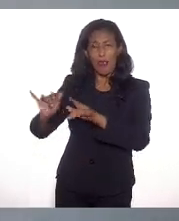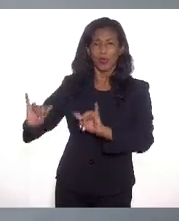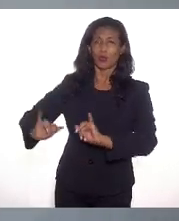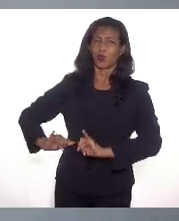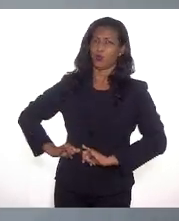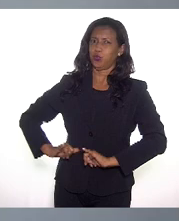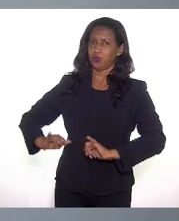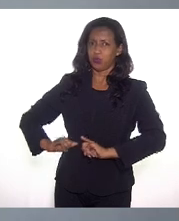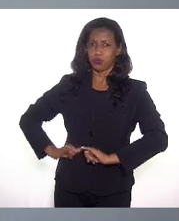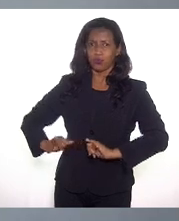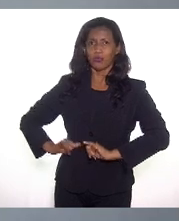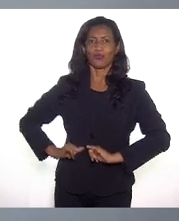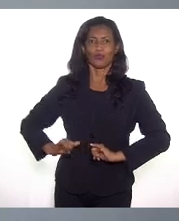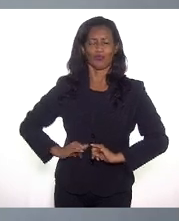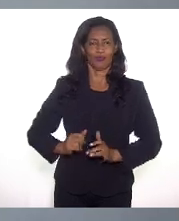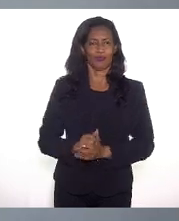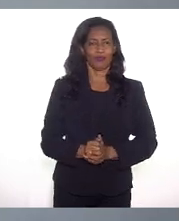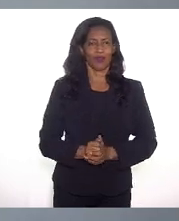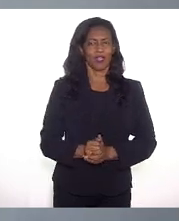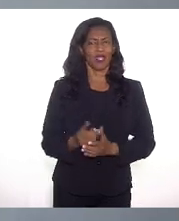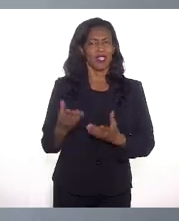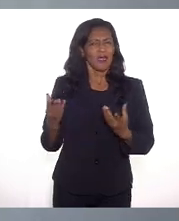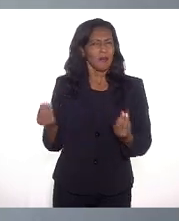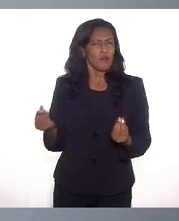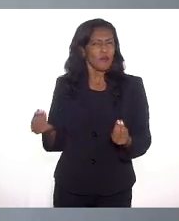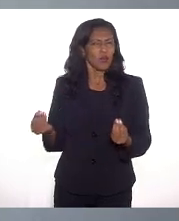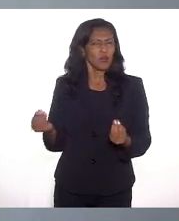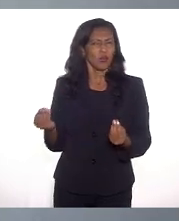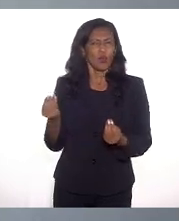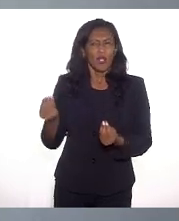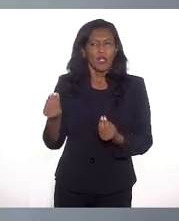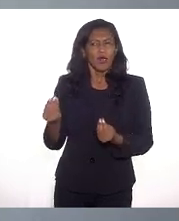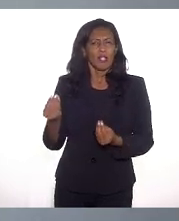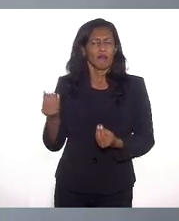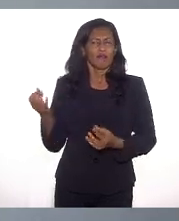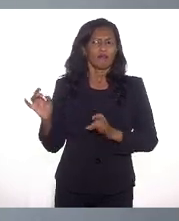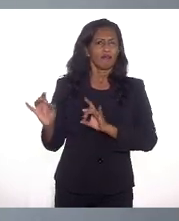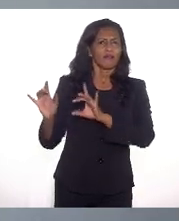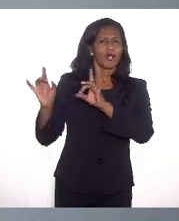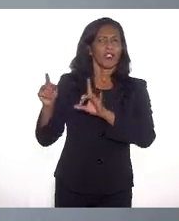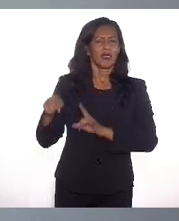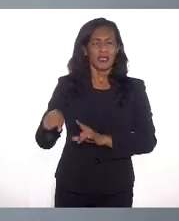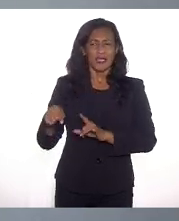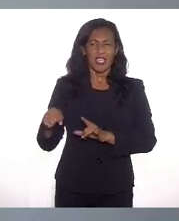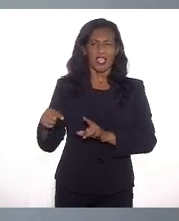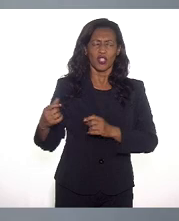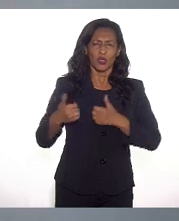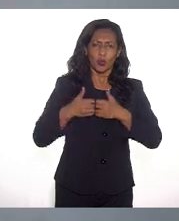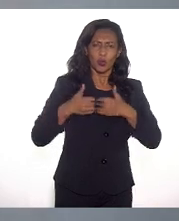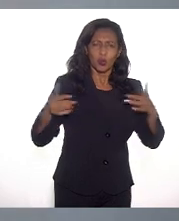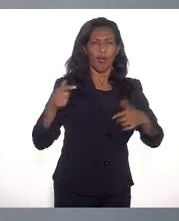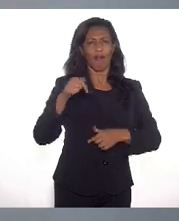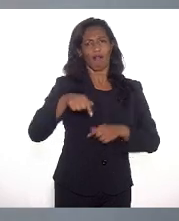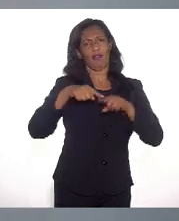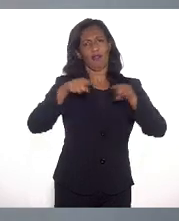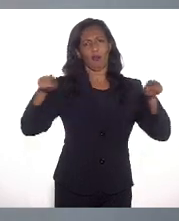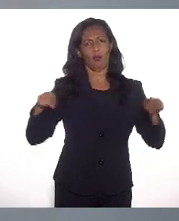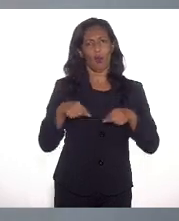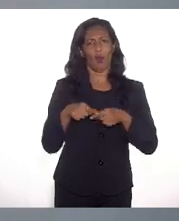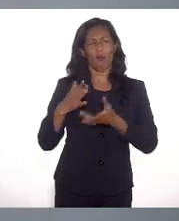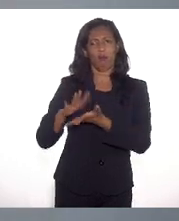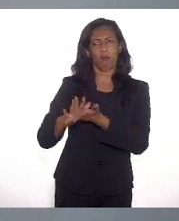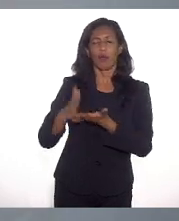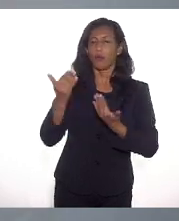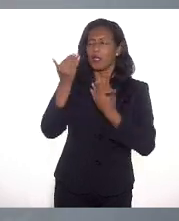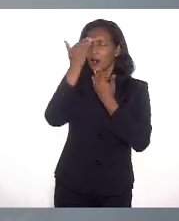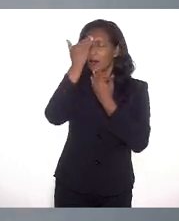sofrido. E é muito singular que esse lançamento seja feito numa quadra de uma escola de samba. Então, queria